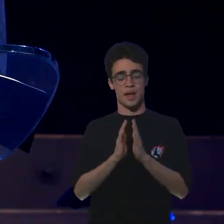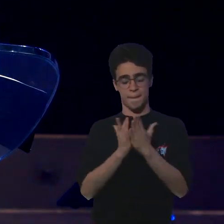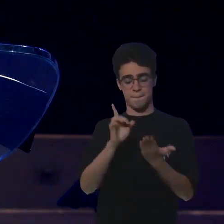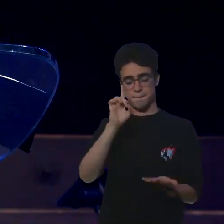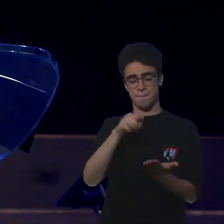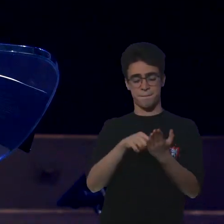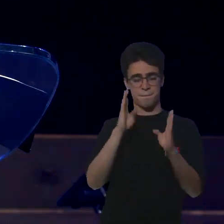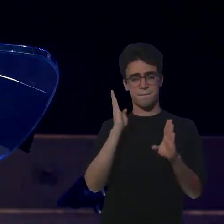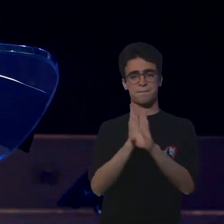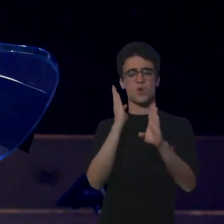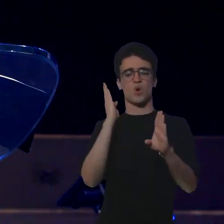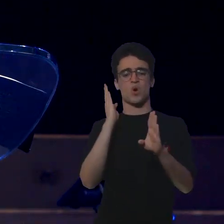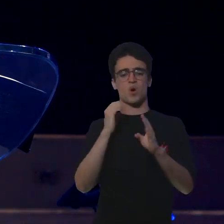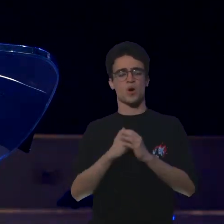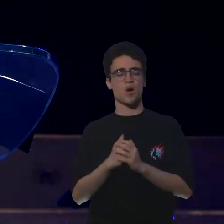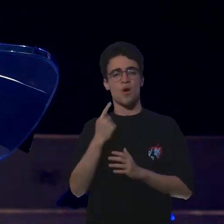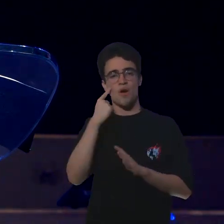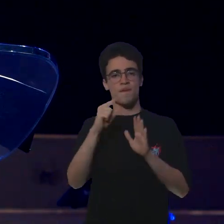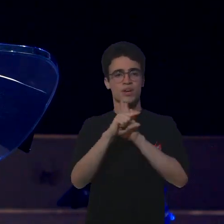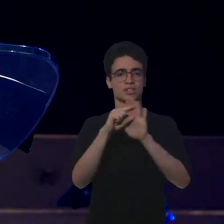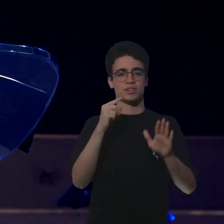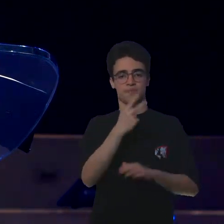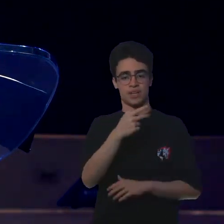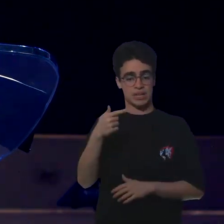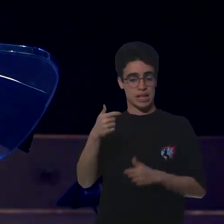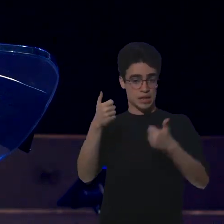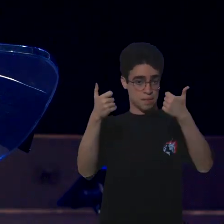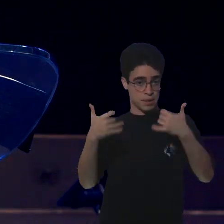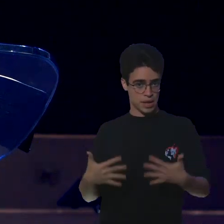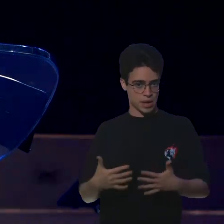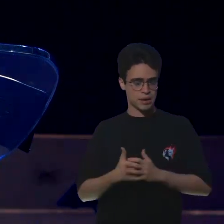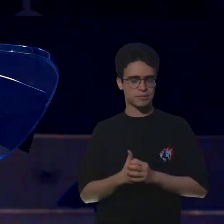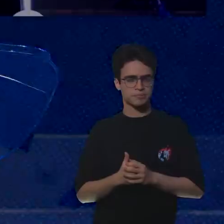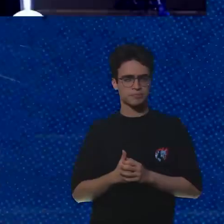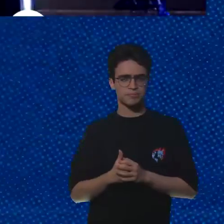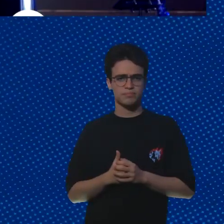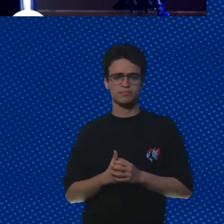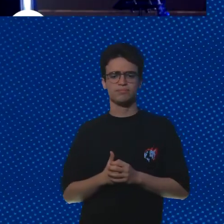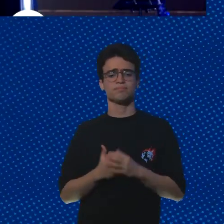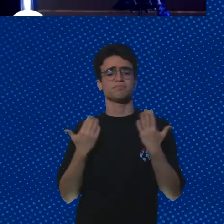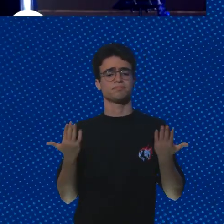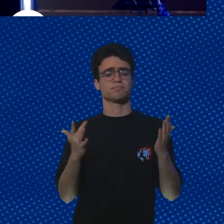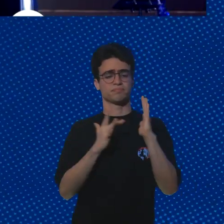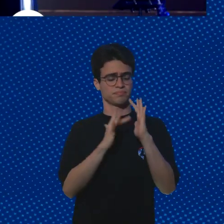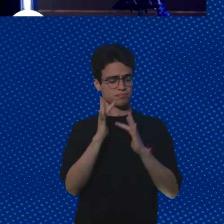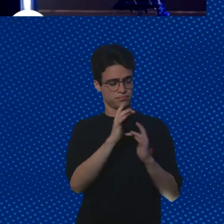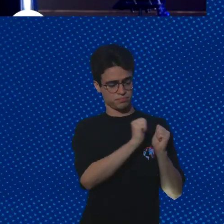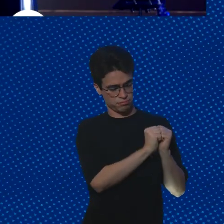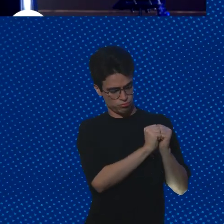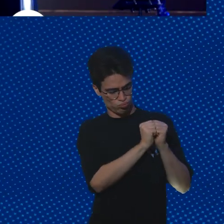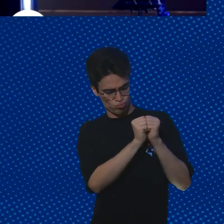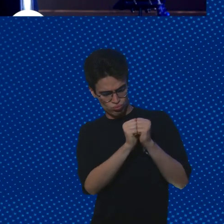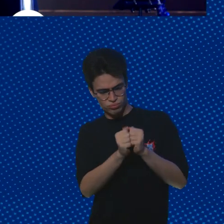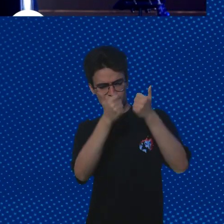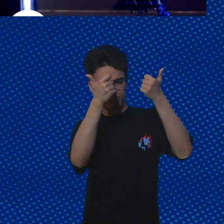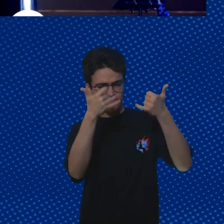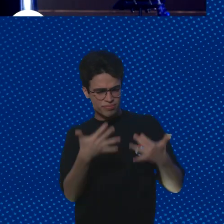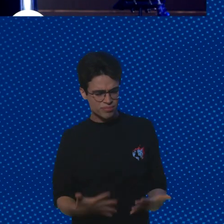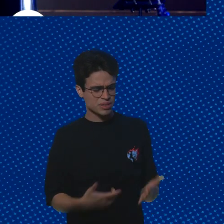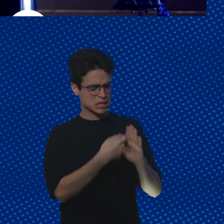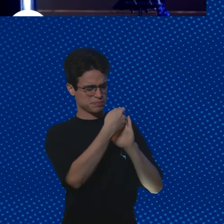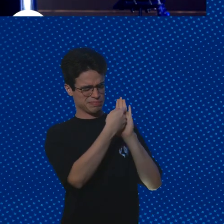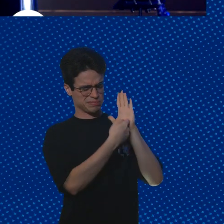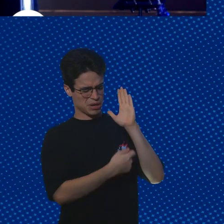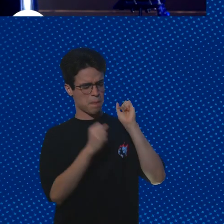palavra. Verso 27 vai falar: então Jesus os conduziu por todos os escritos de Moisés e